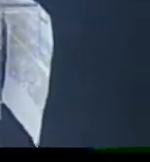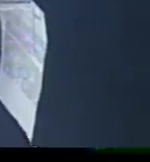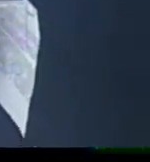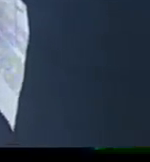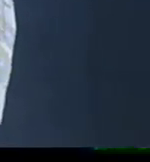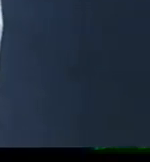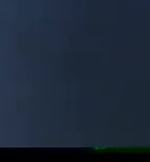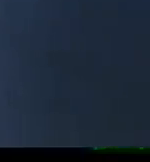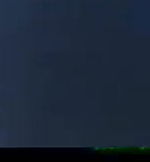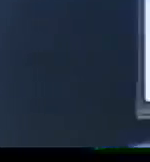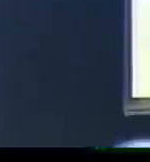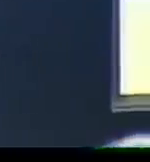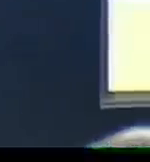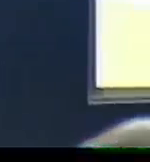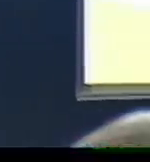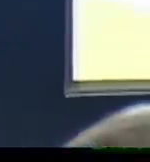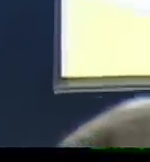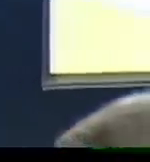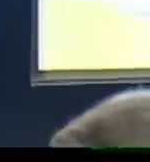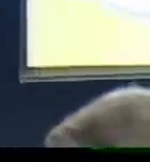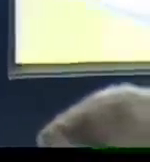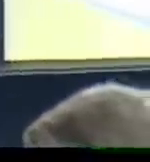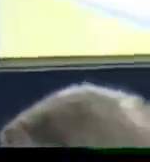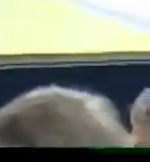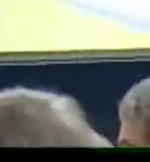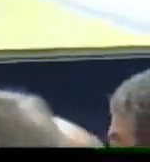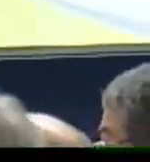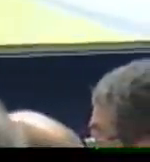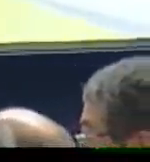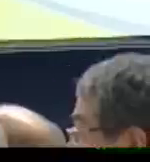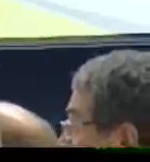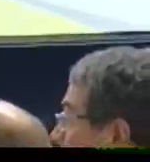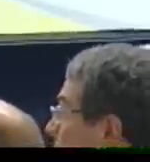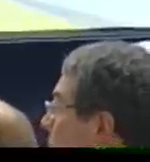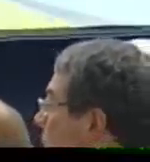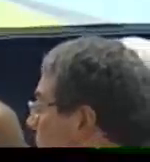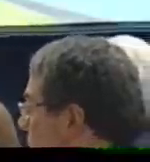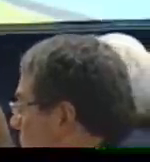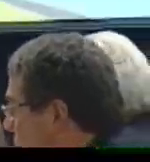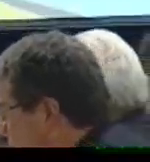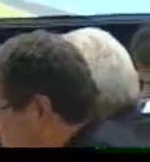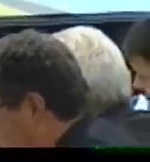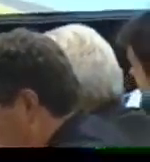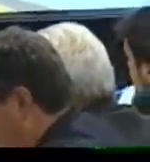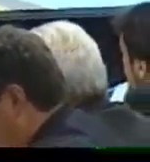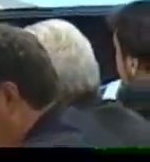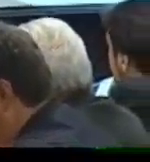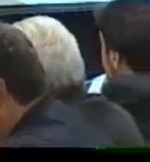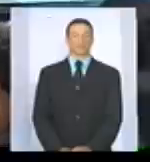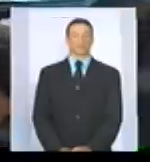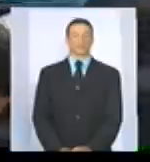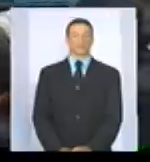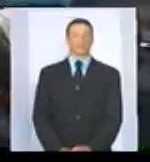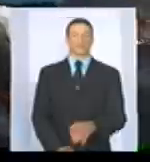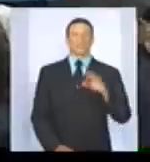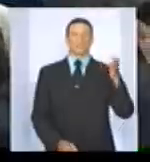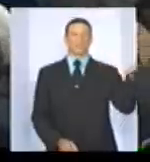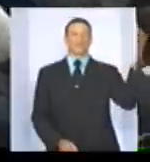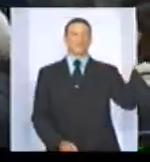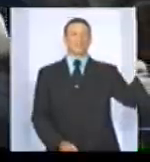trabalho, acordos coletivos de banco de horas e homologado outros instrumentos como acordo de participação dos lucros e resultados destinados à